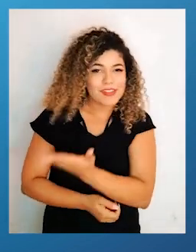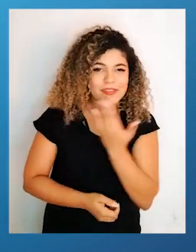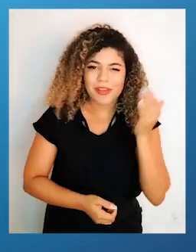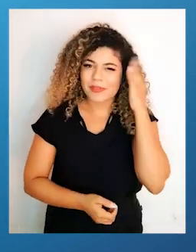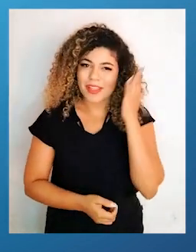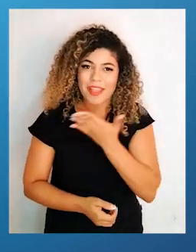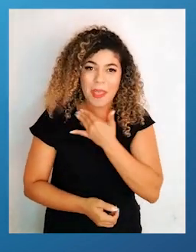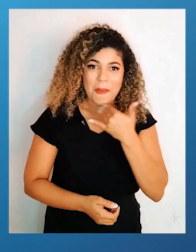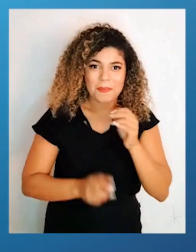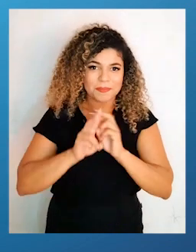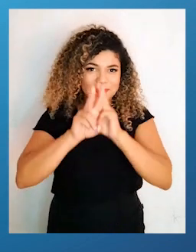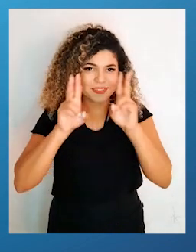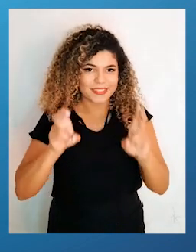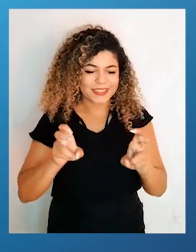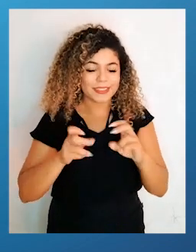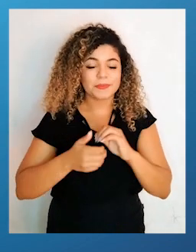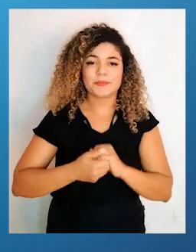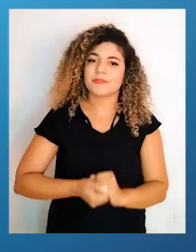melhor esse tema?